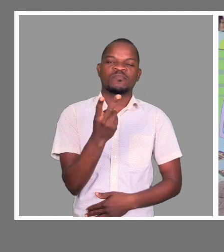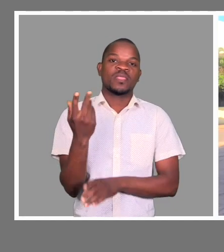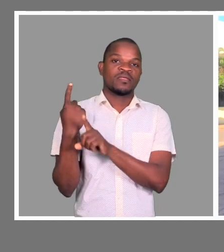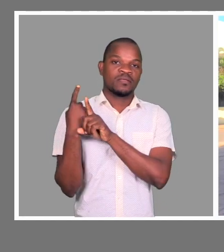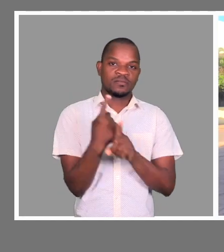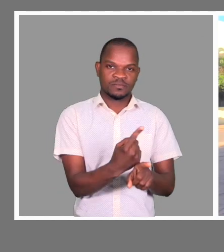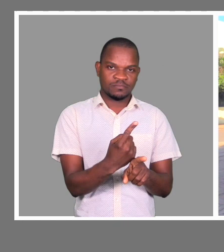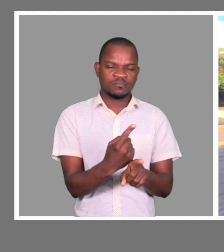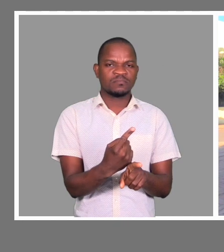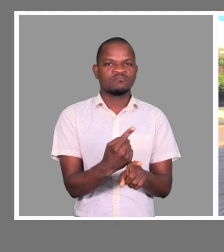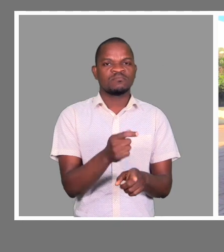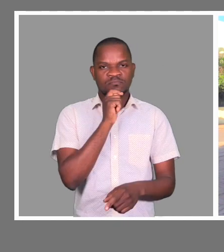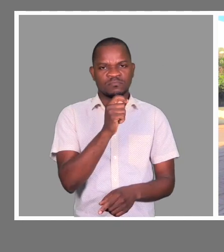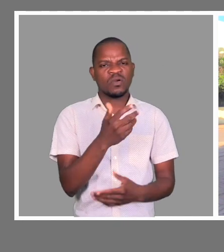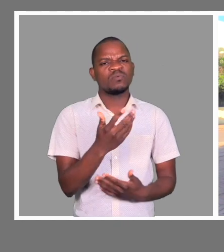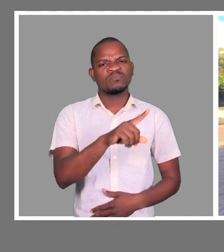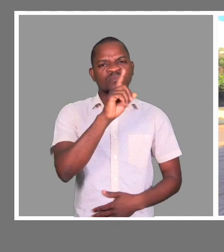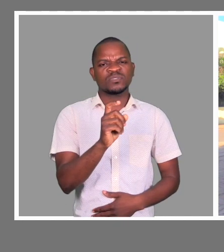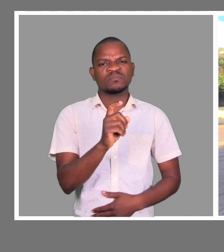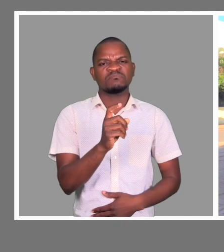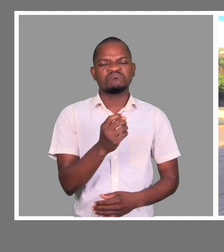desta associação? Boa tarde!